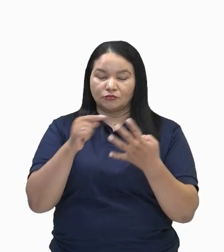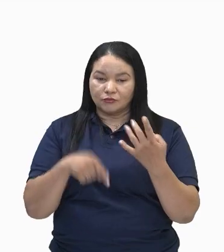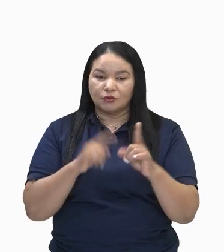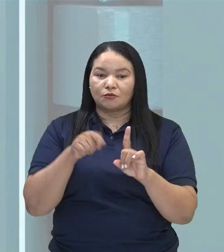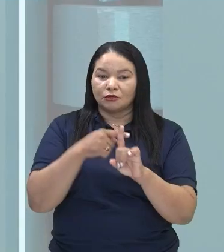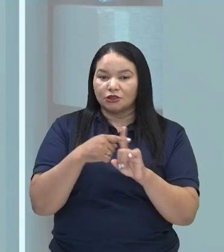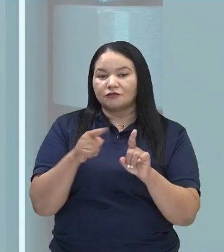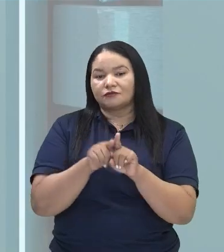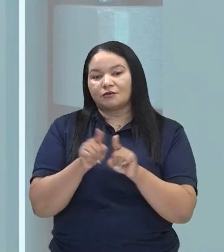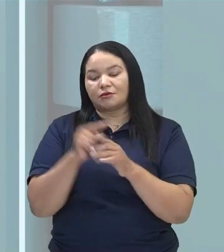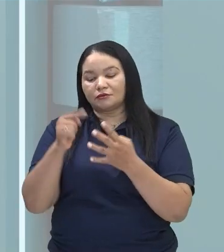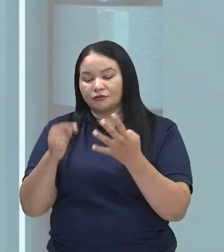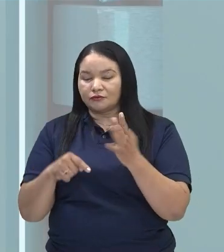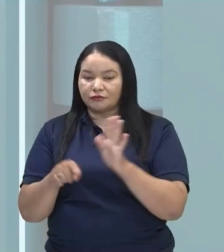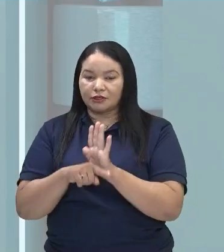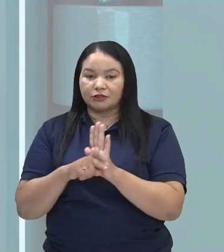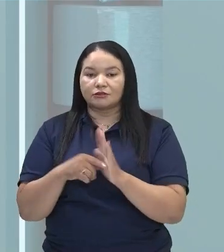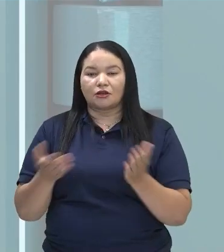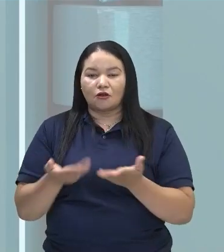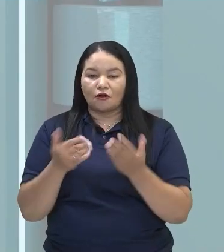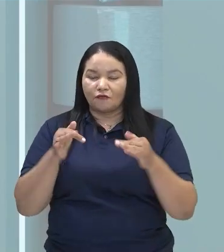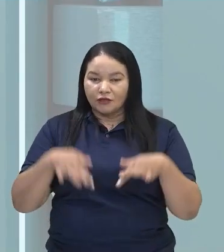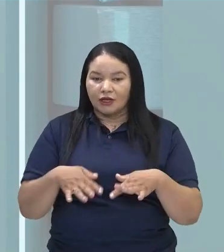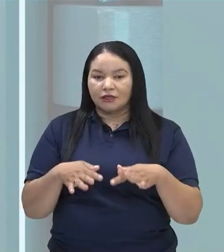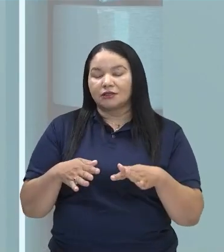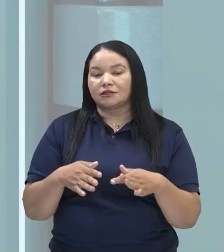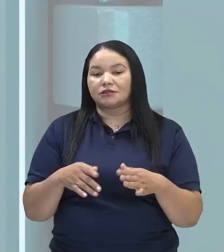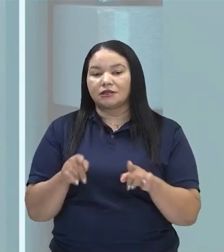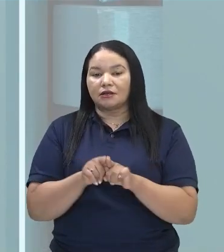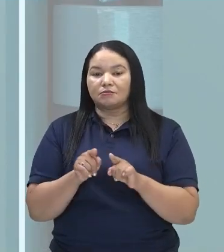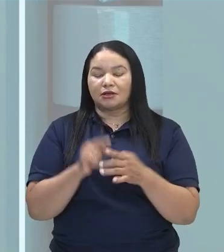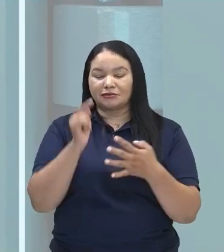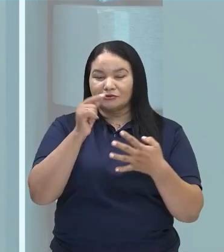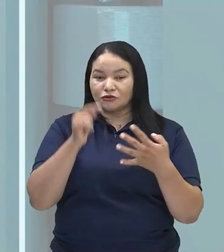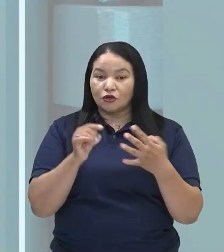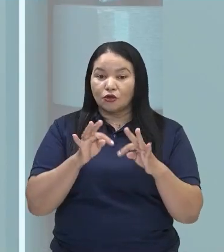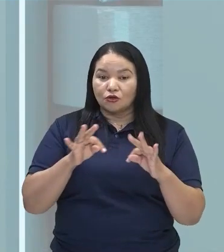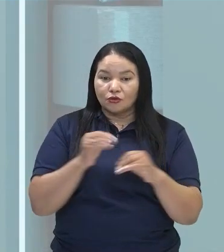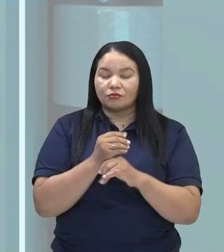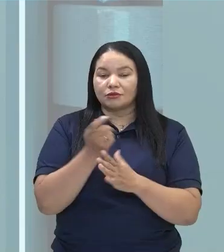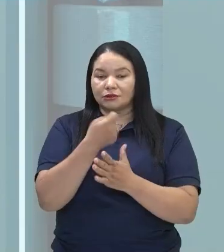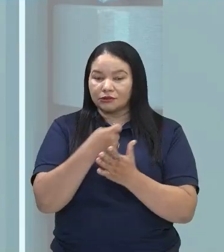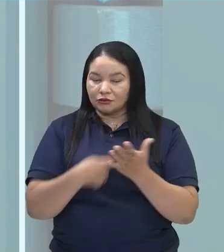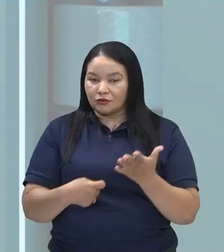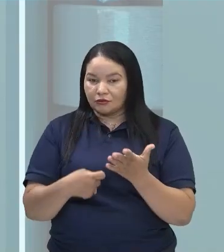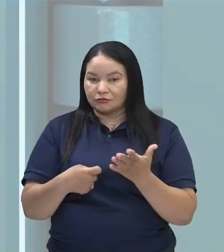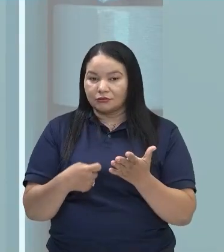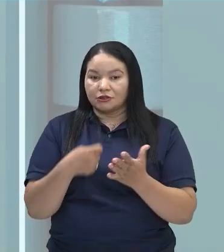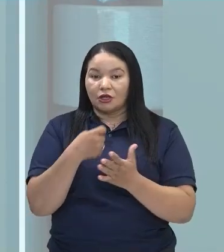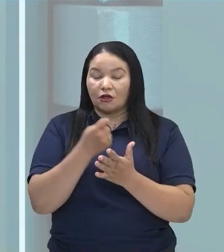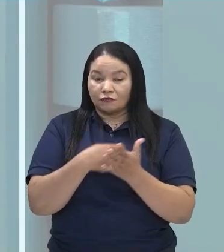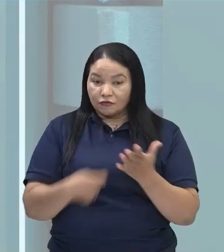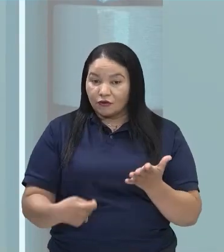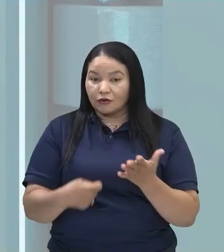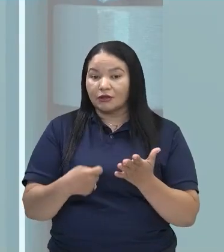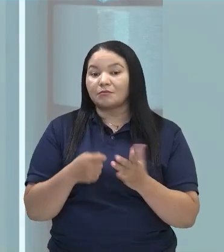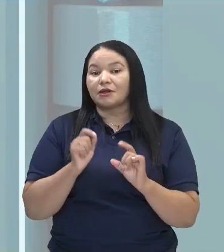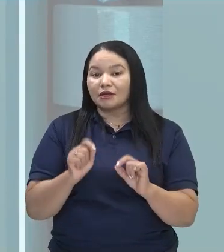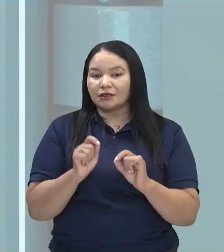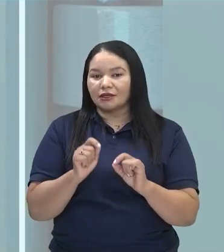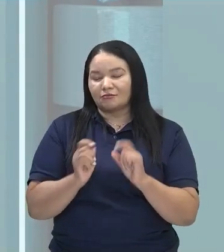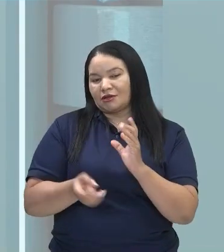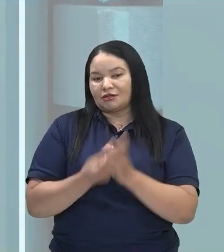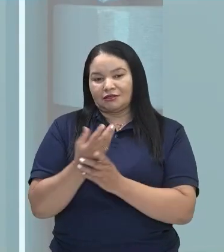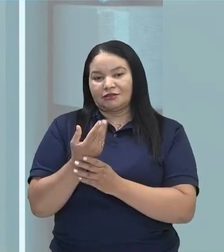E aí assim a gente finaliza esses pontos de tomada de nota. Lembra? A gente está tomando nota para constituir